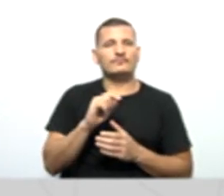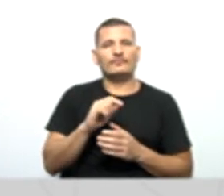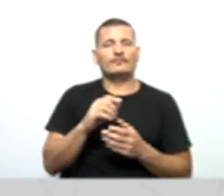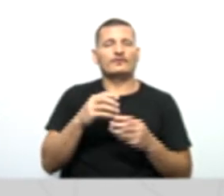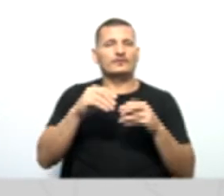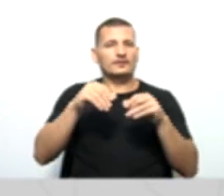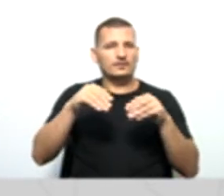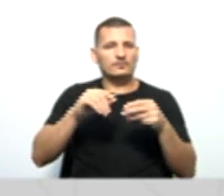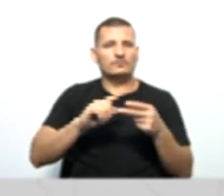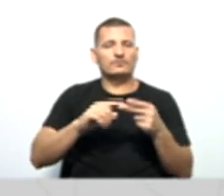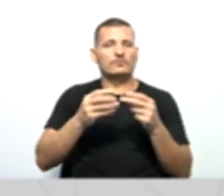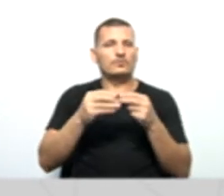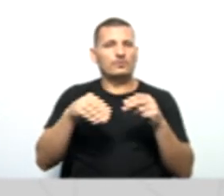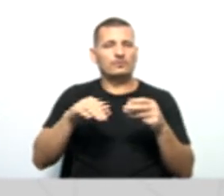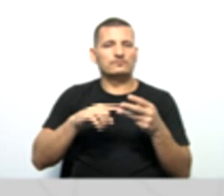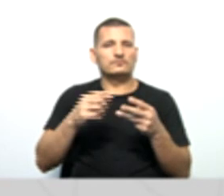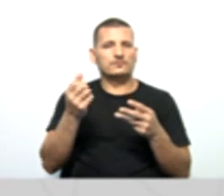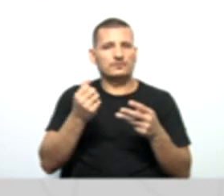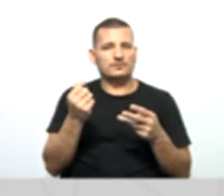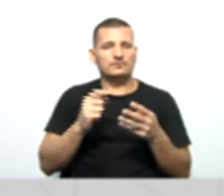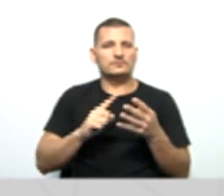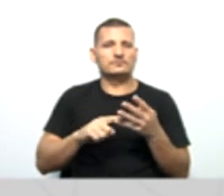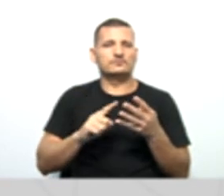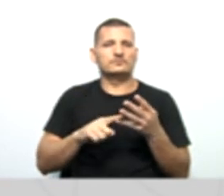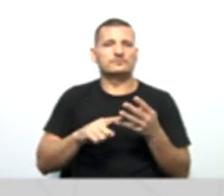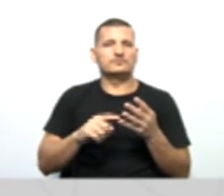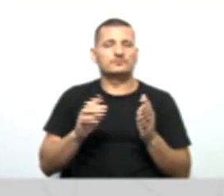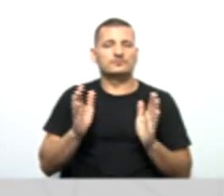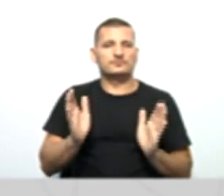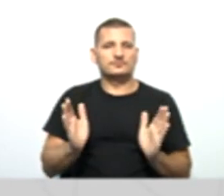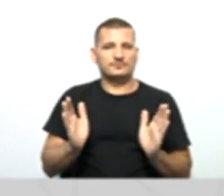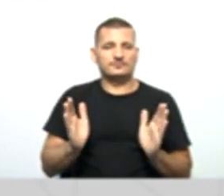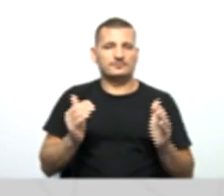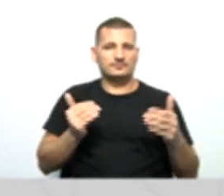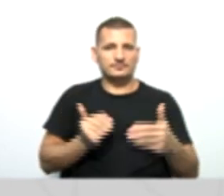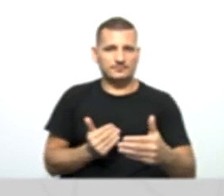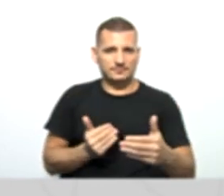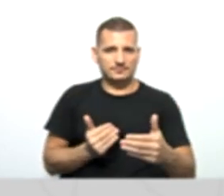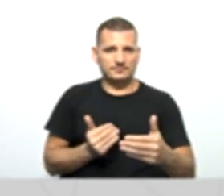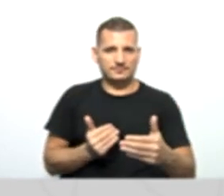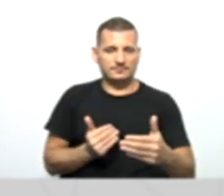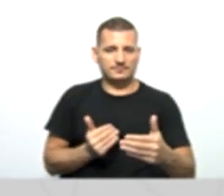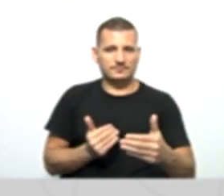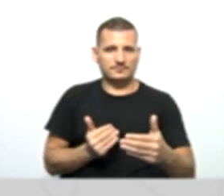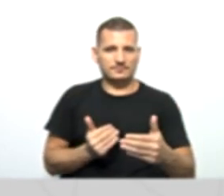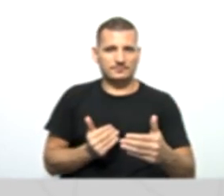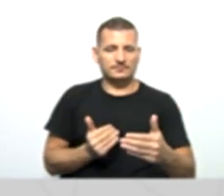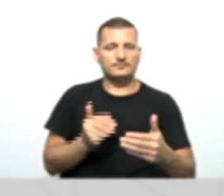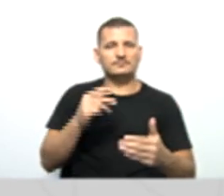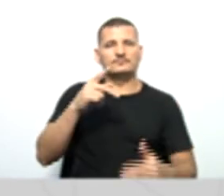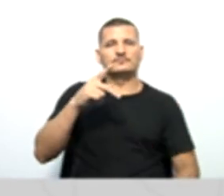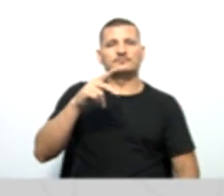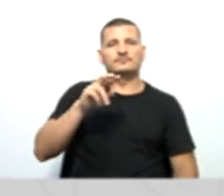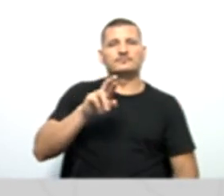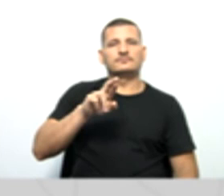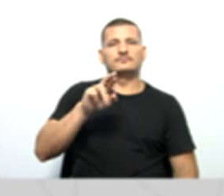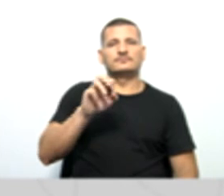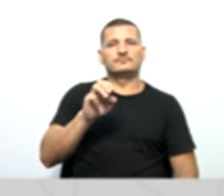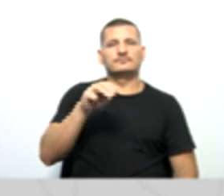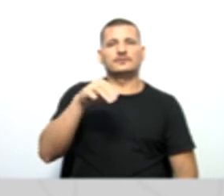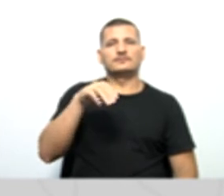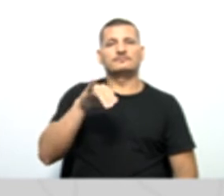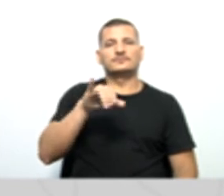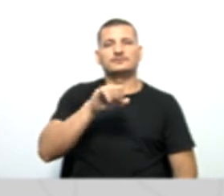precisar do ovo, precisar do leite, precisar da forma. Olha a questão das premissas, né? Aí, o que eu preciso ter para poder